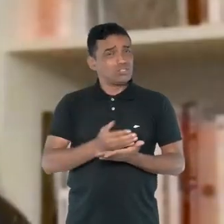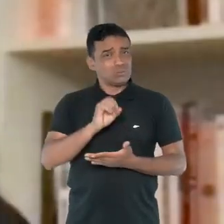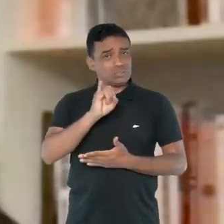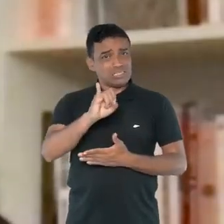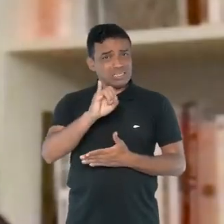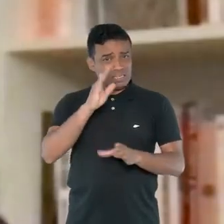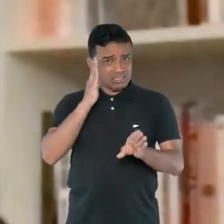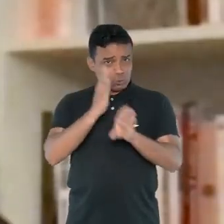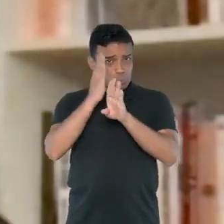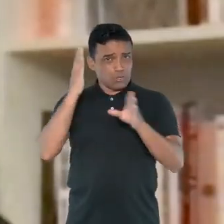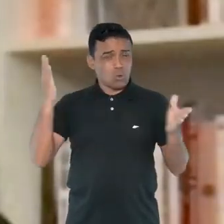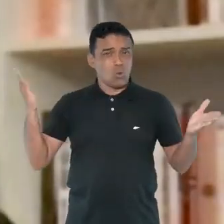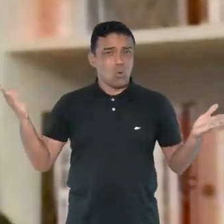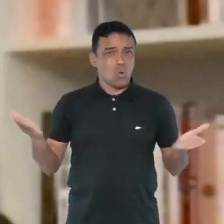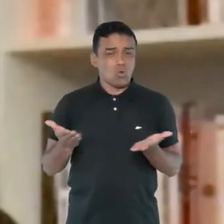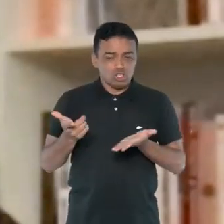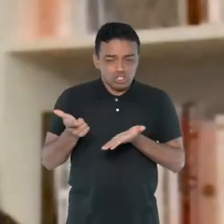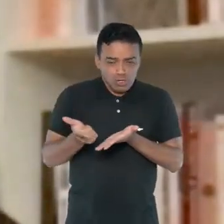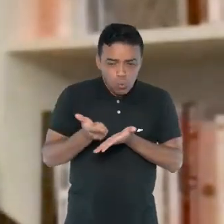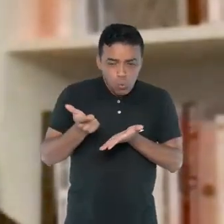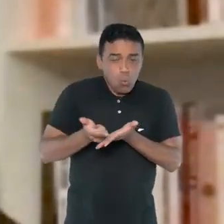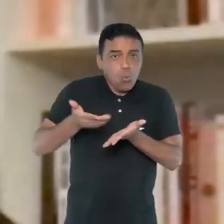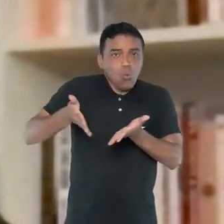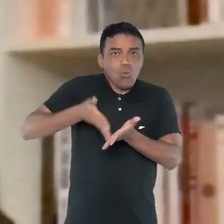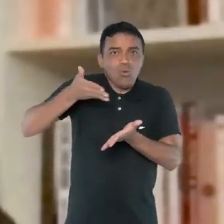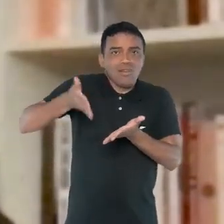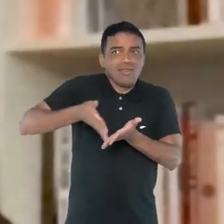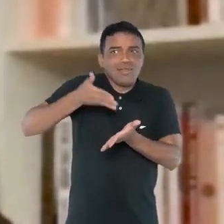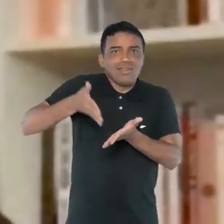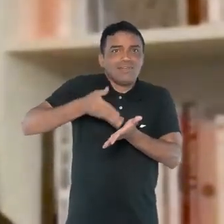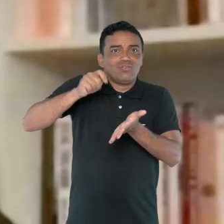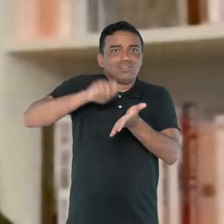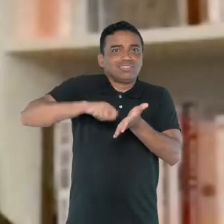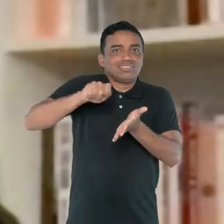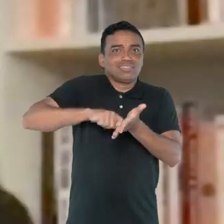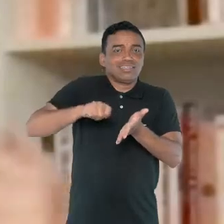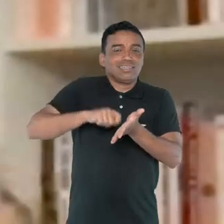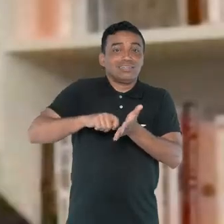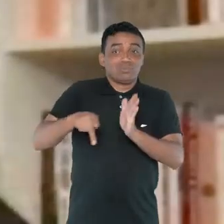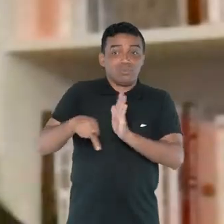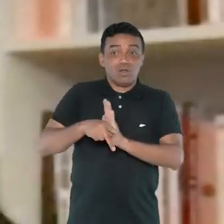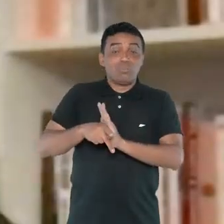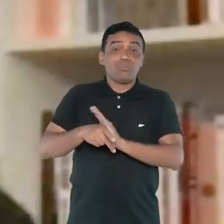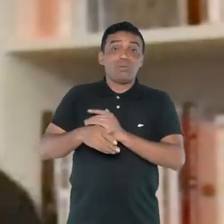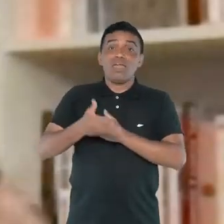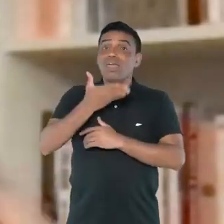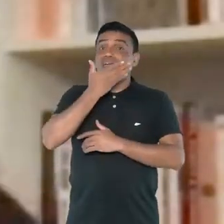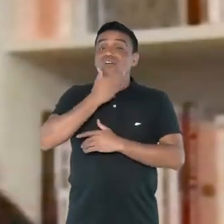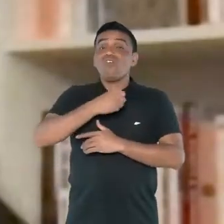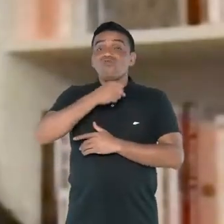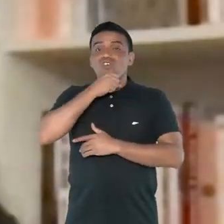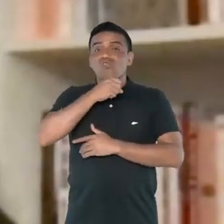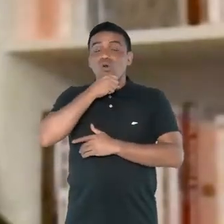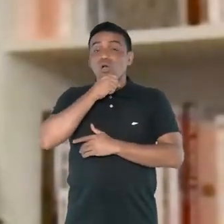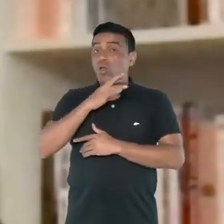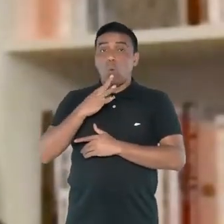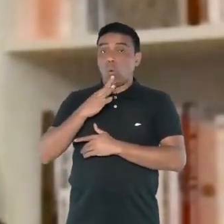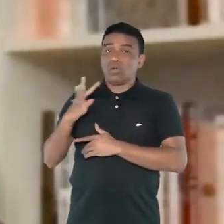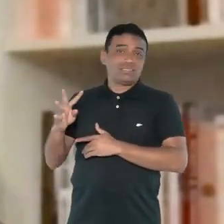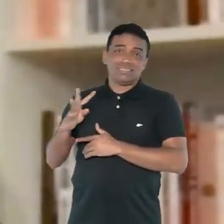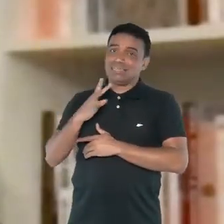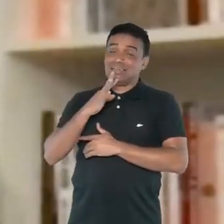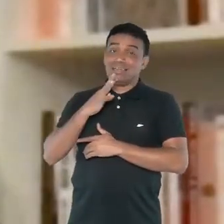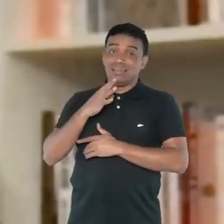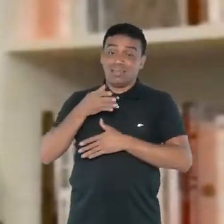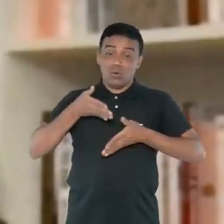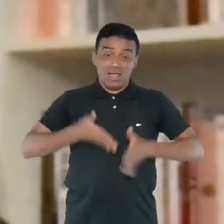descobrisse hoje um livro escrito pelo meu avô, que eu até nem conheci, porque quando nasci